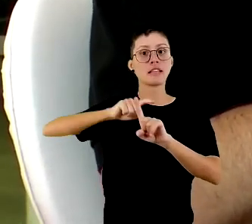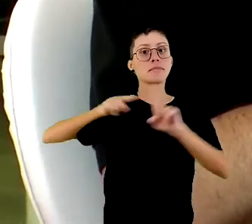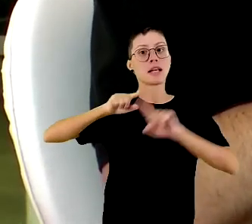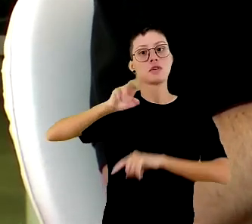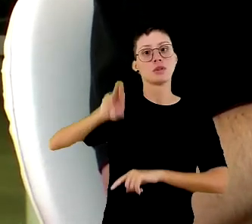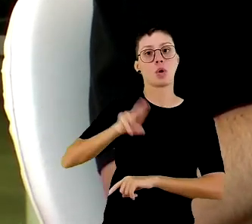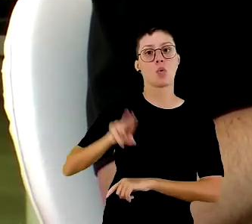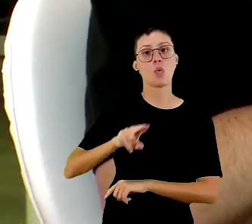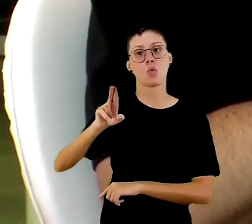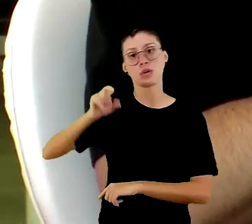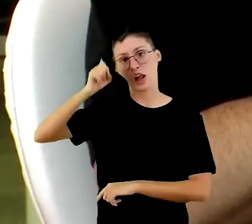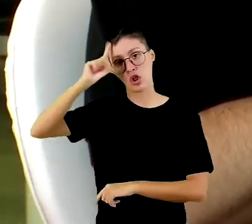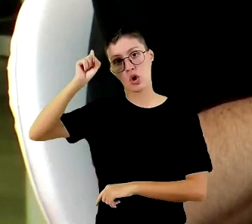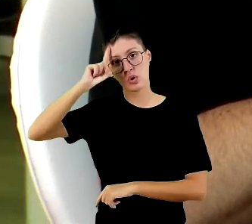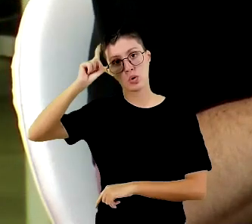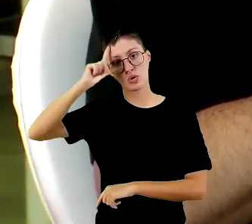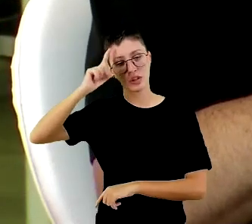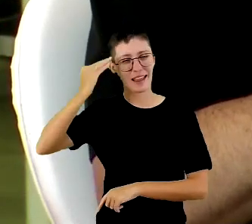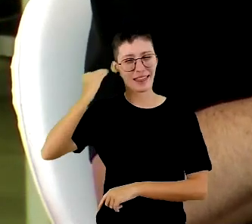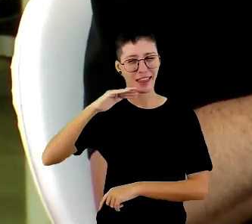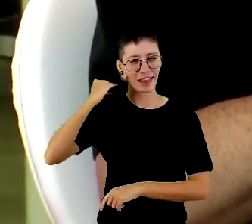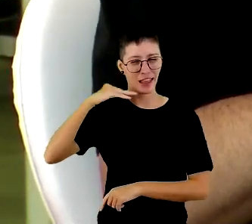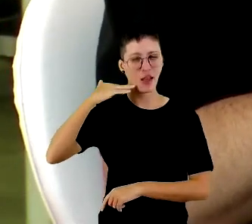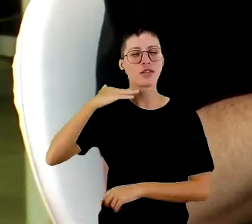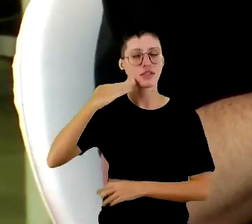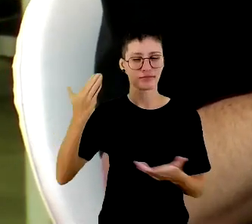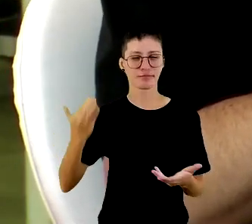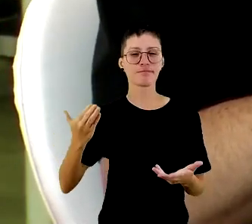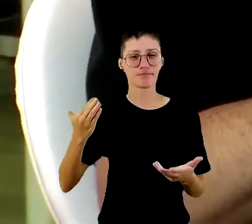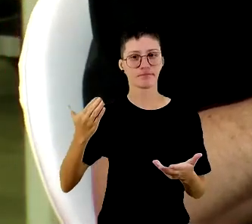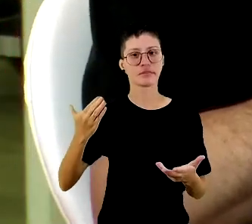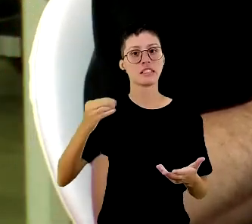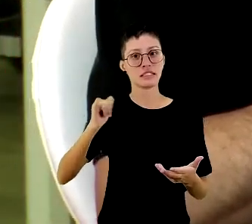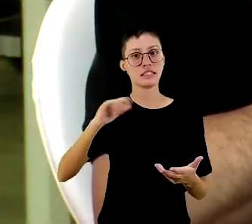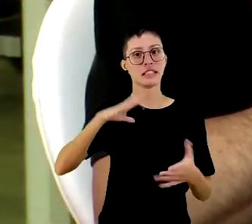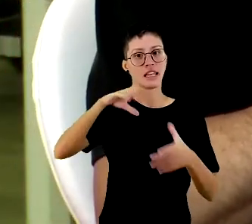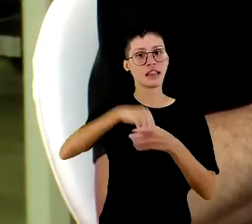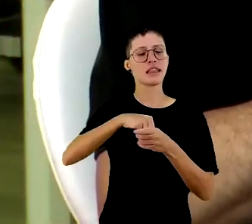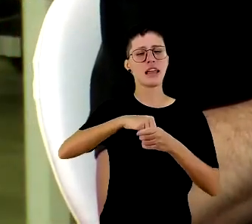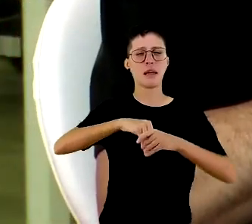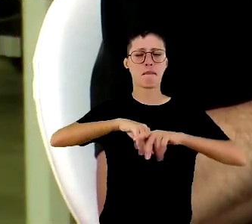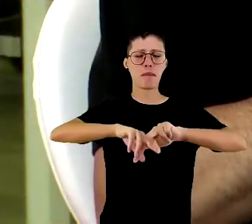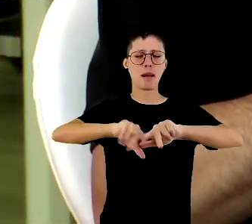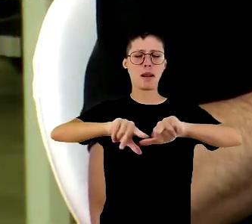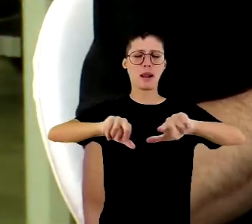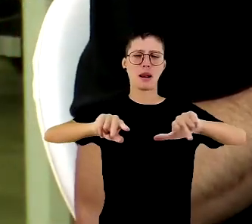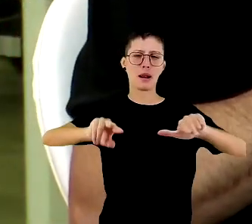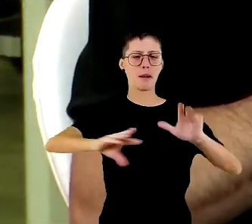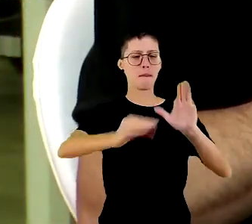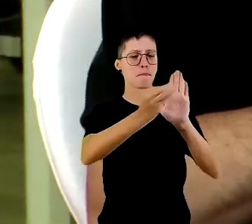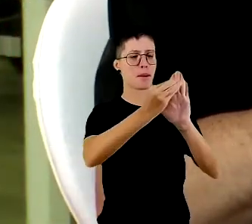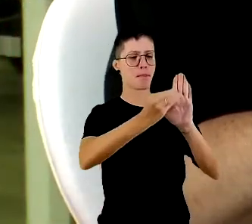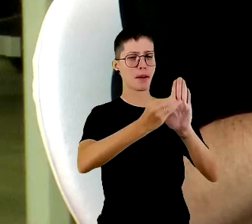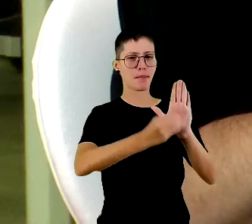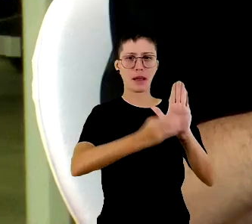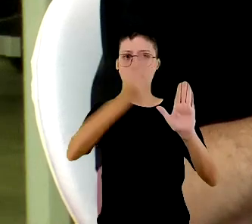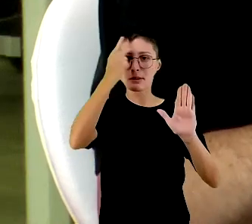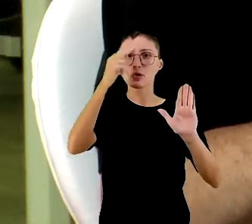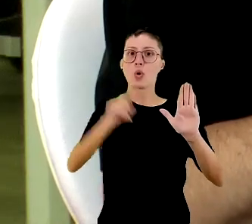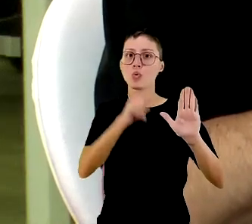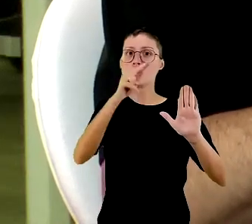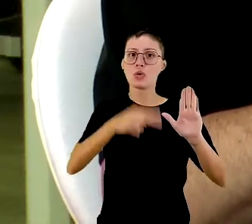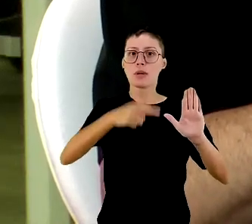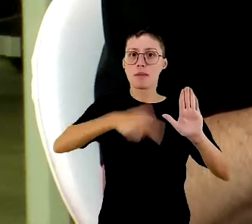uma vez por mês também. Então, tendo esse portfólio de produtos de uma forma recorrente, a gente tem uma oportunidade